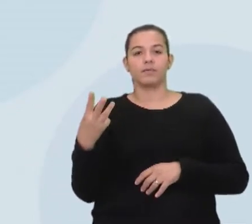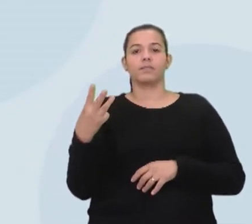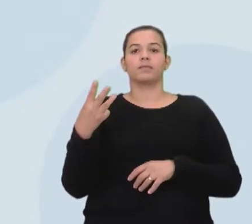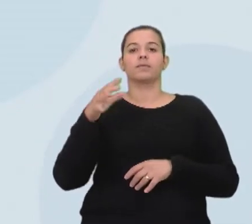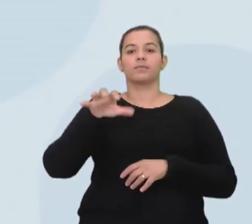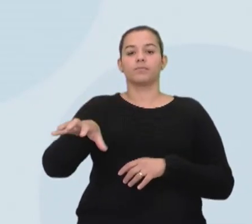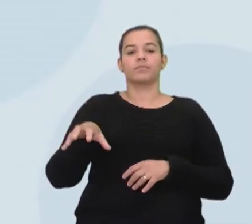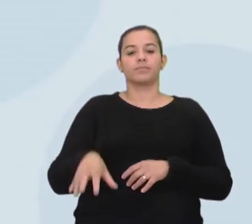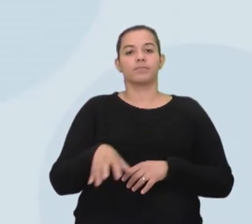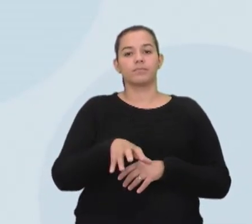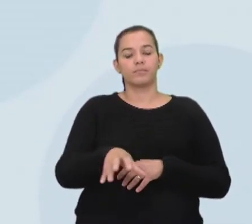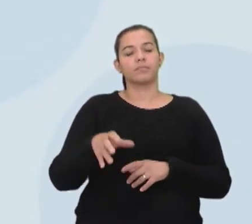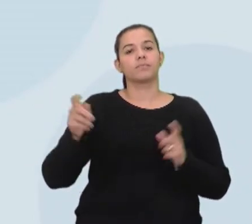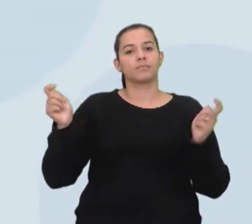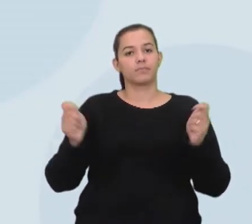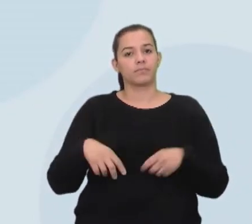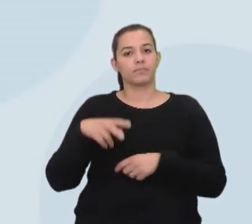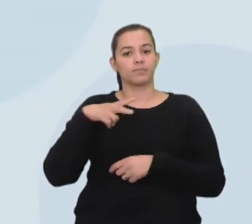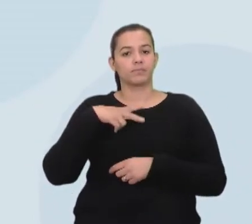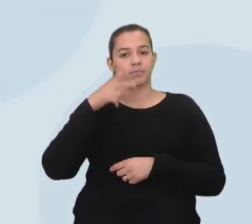em 1776.